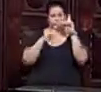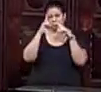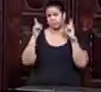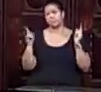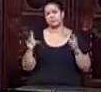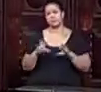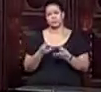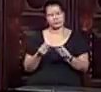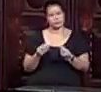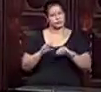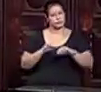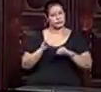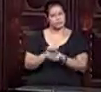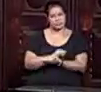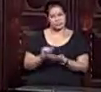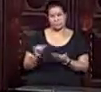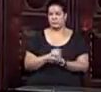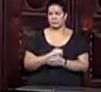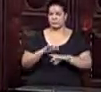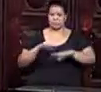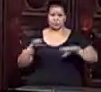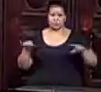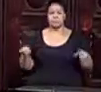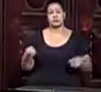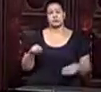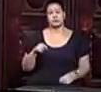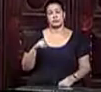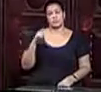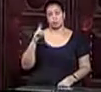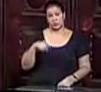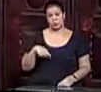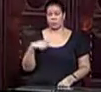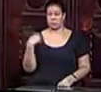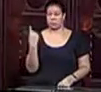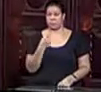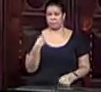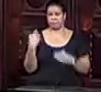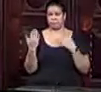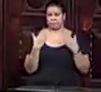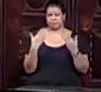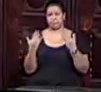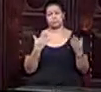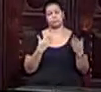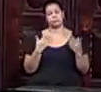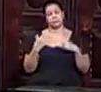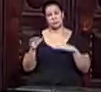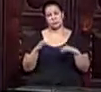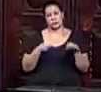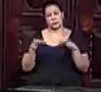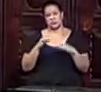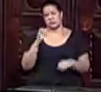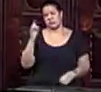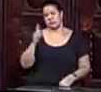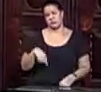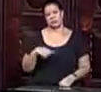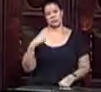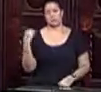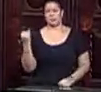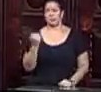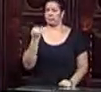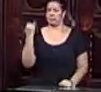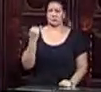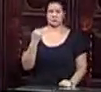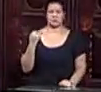é um absurdo que se cogite equipamento tão importante tão tradicional